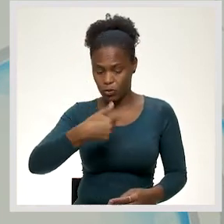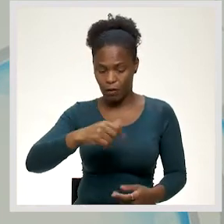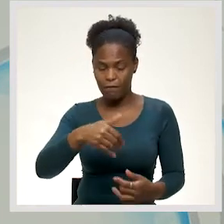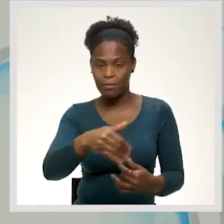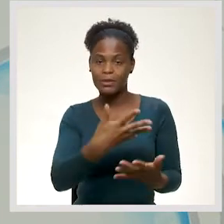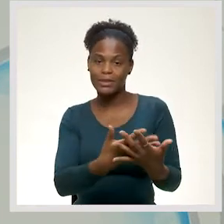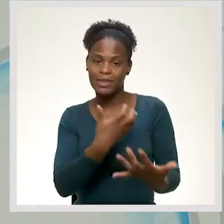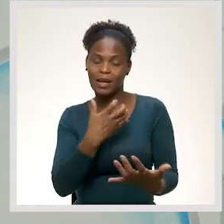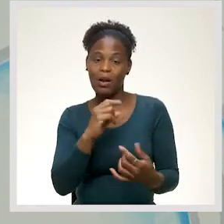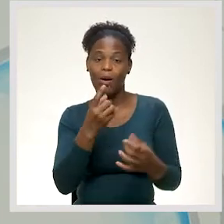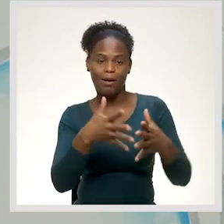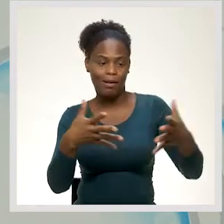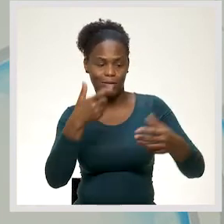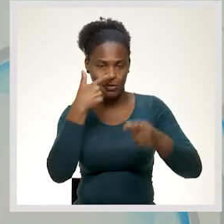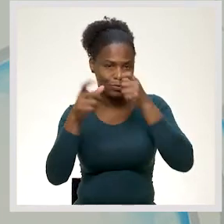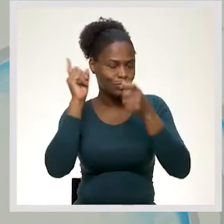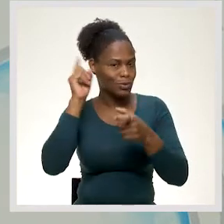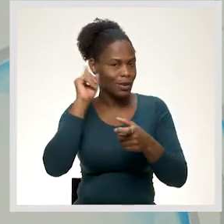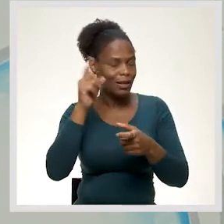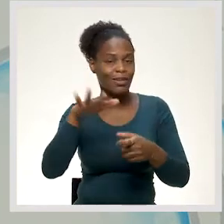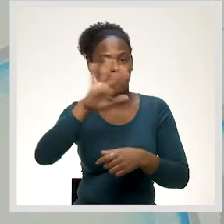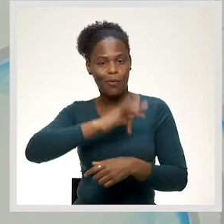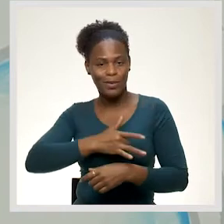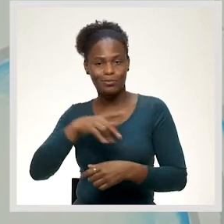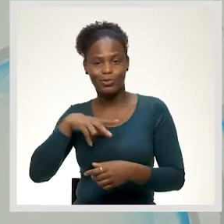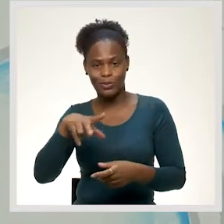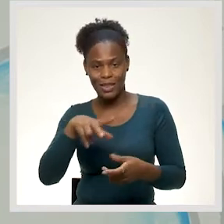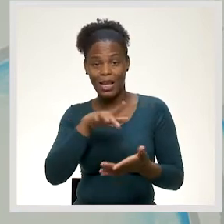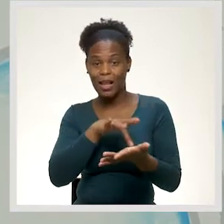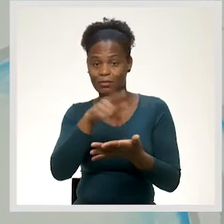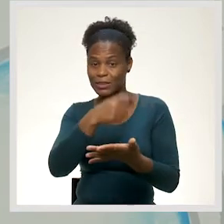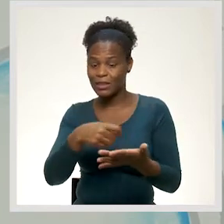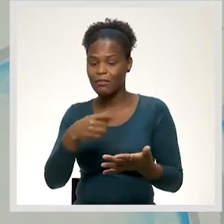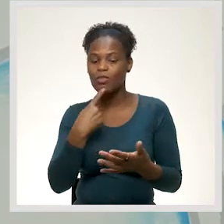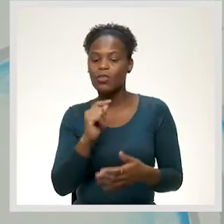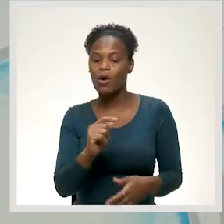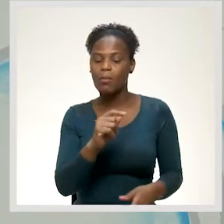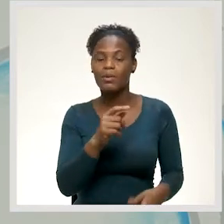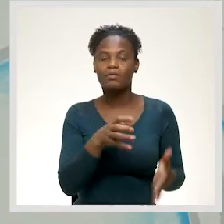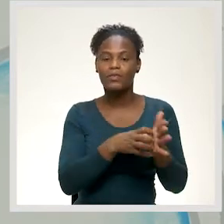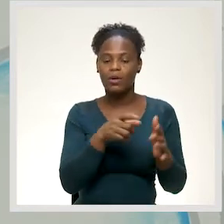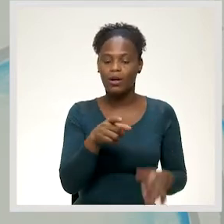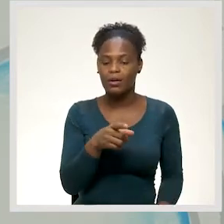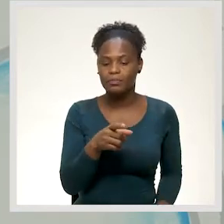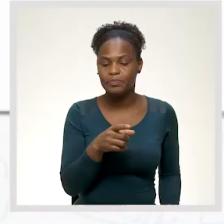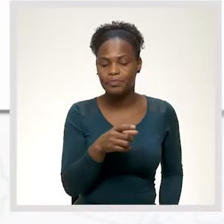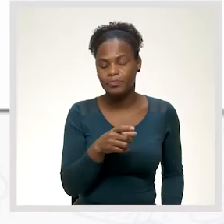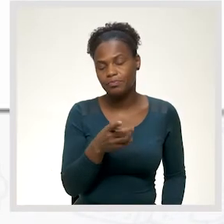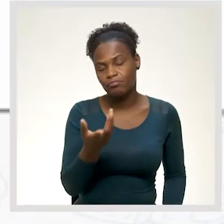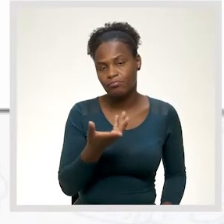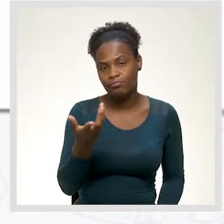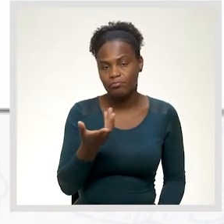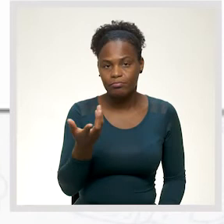destacar uma grande figura do romantismo português, que é a figura